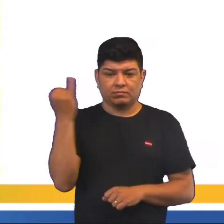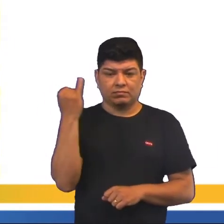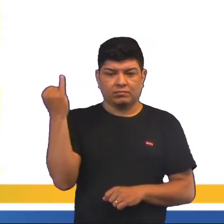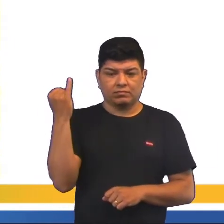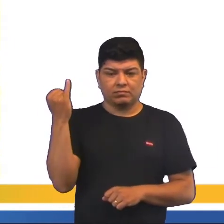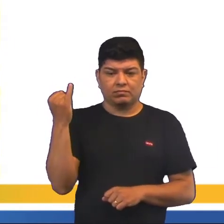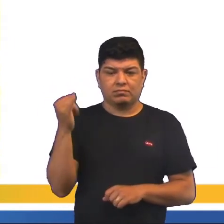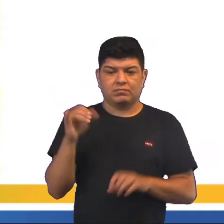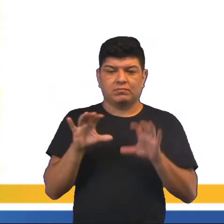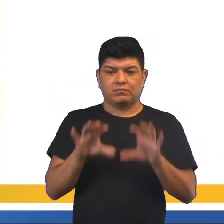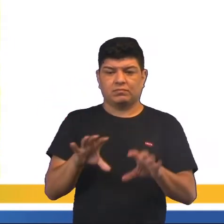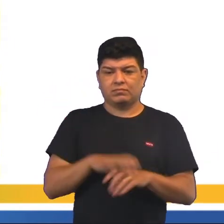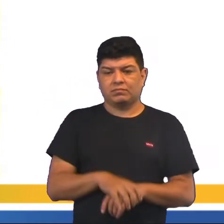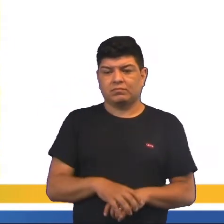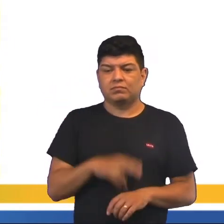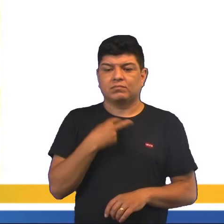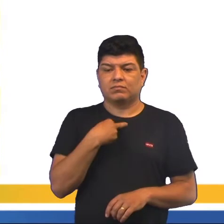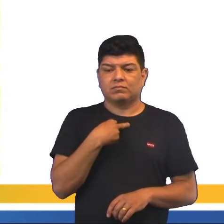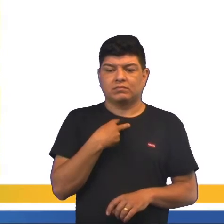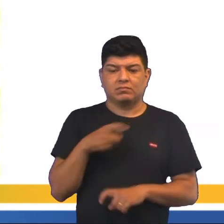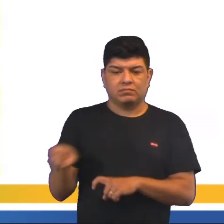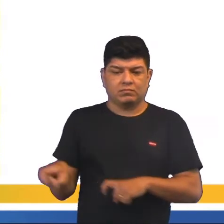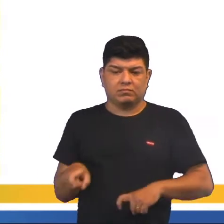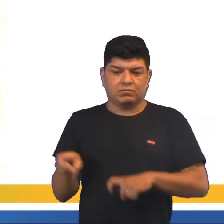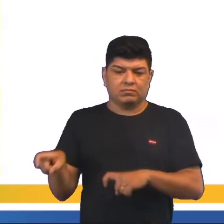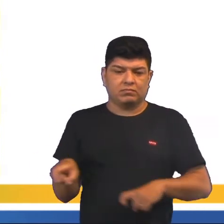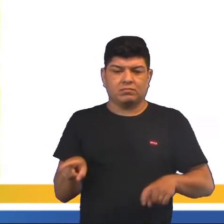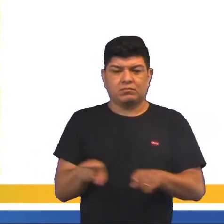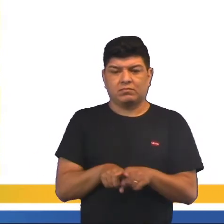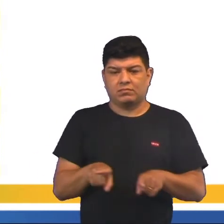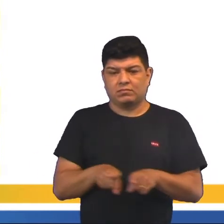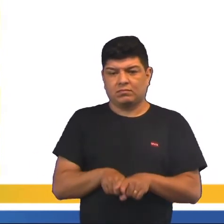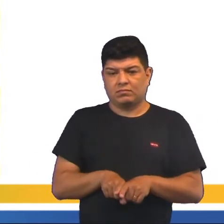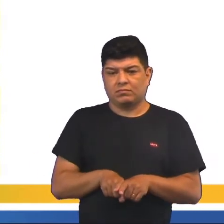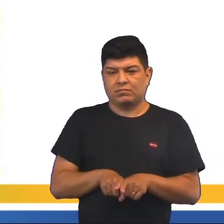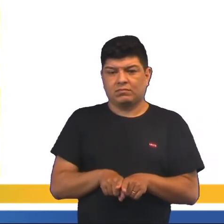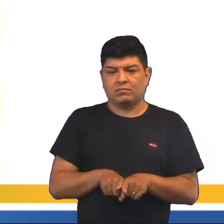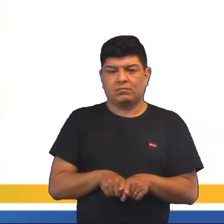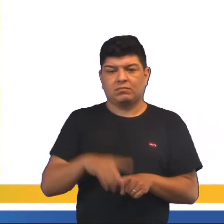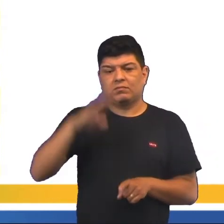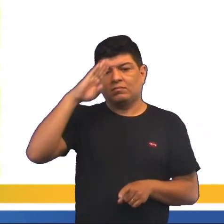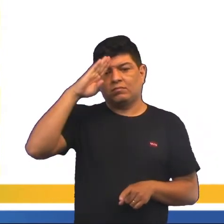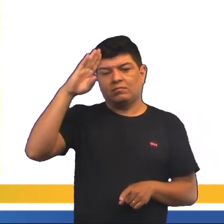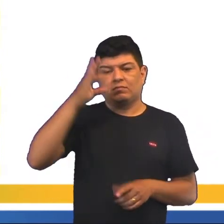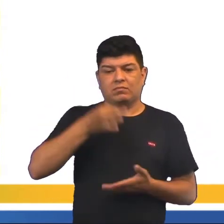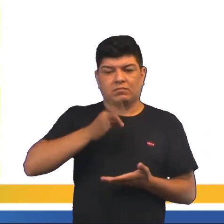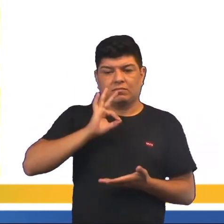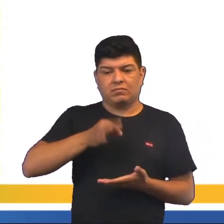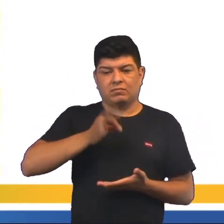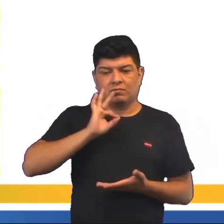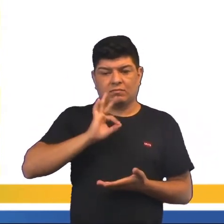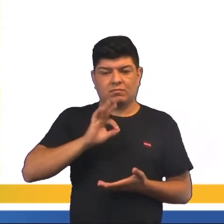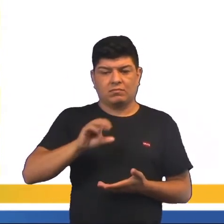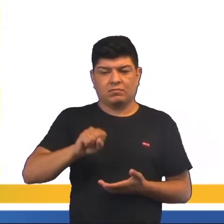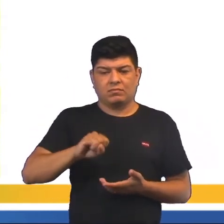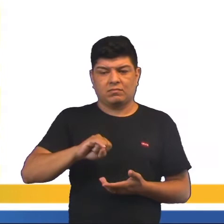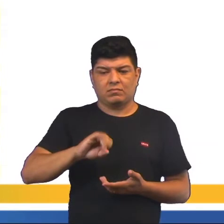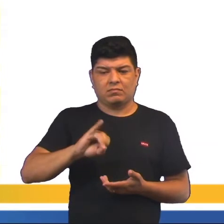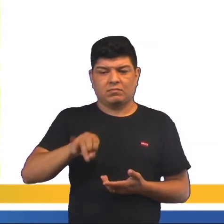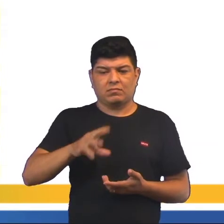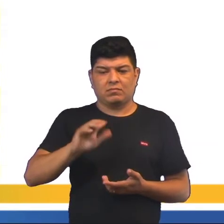importância tanto para a ocupação agrária e também para, principalmente, o café e a soja, além